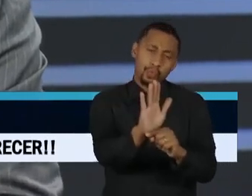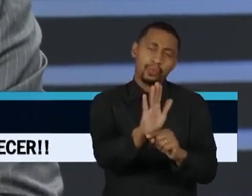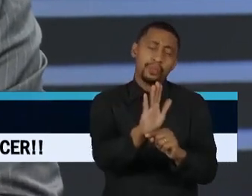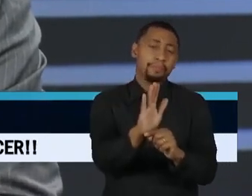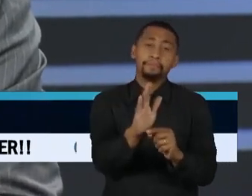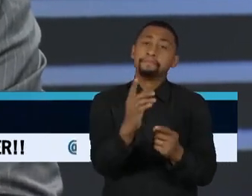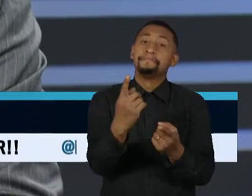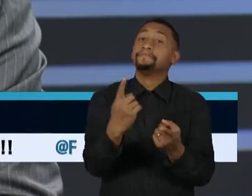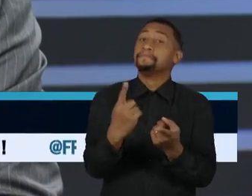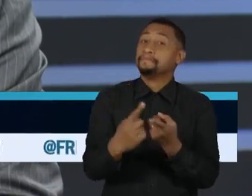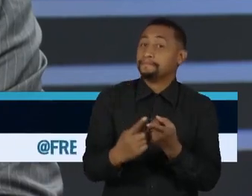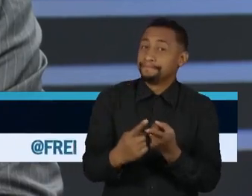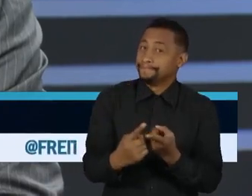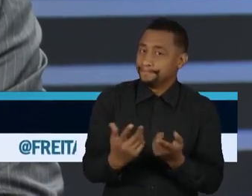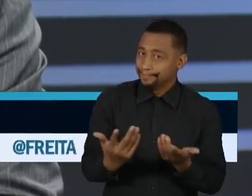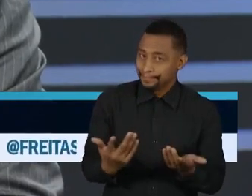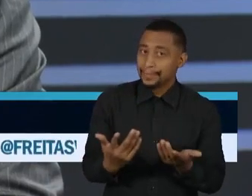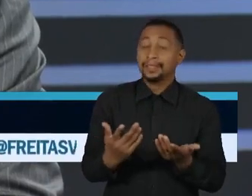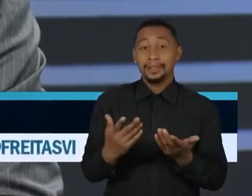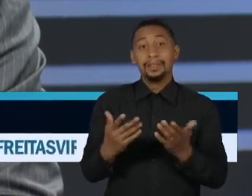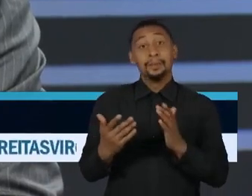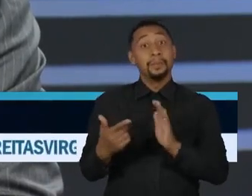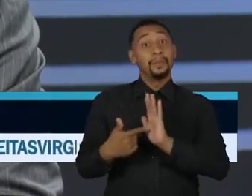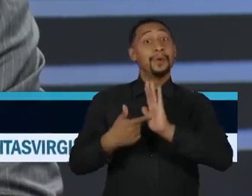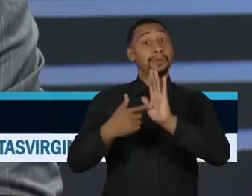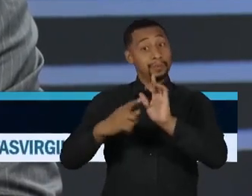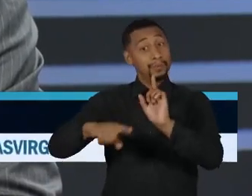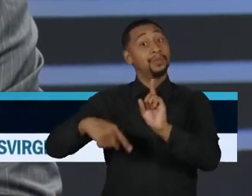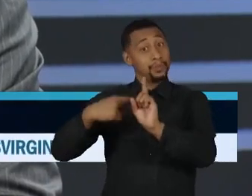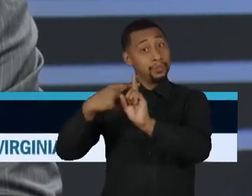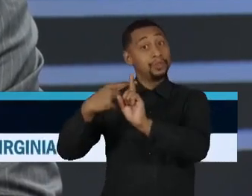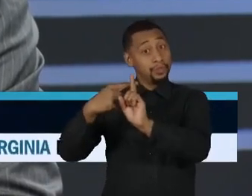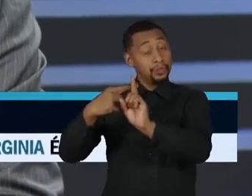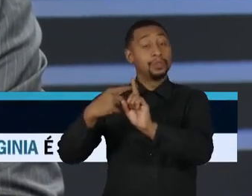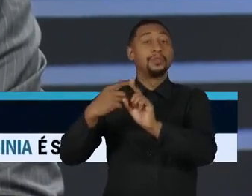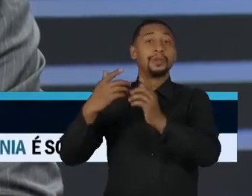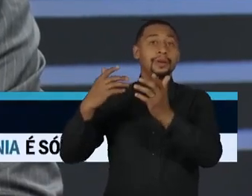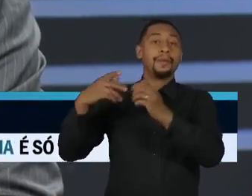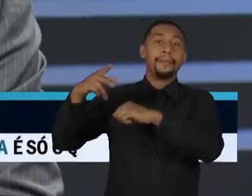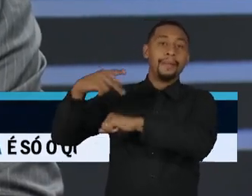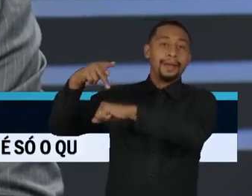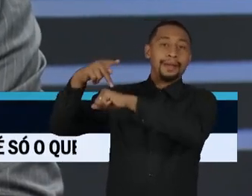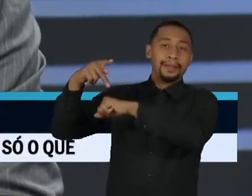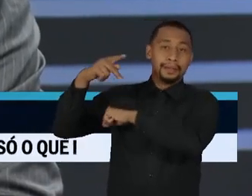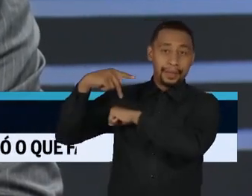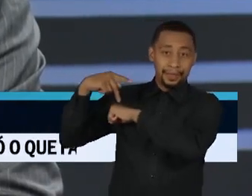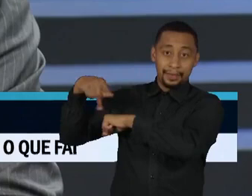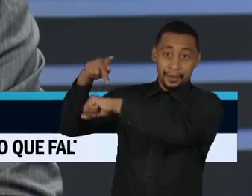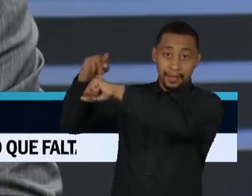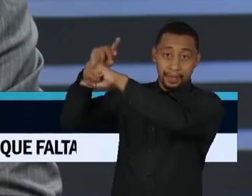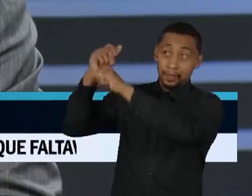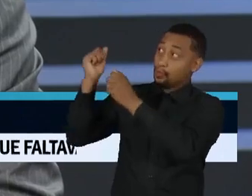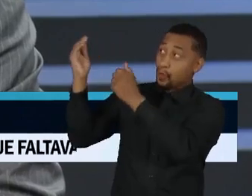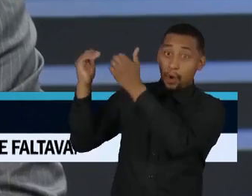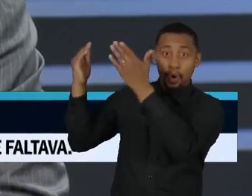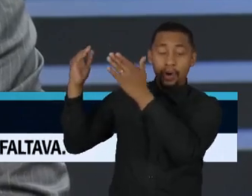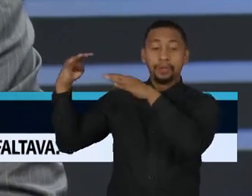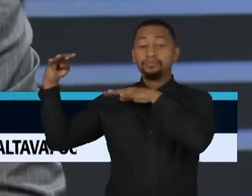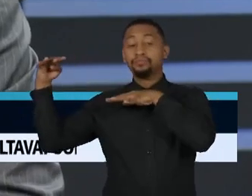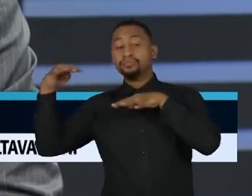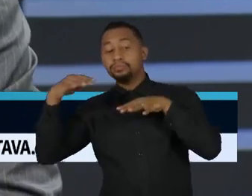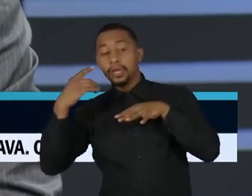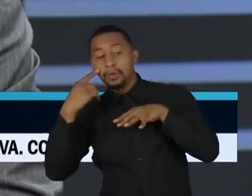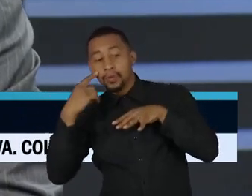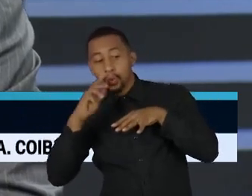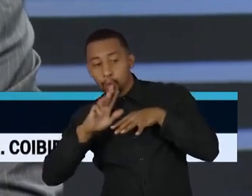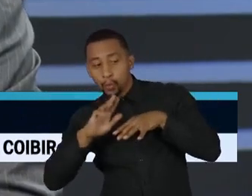seguinte, que há muita coisa positiva do ponto de vista de cenário internacional e indecorrente esse cenário nacional, que podem jogar esse governo